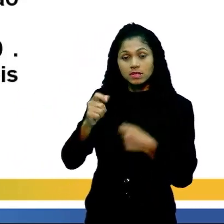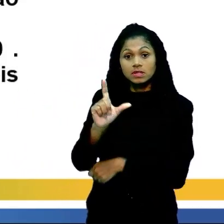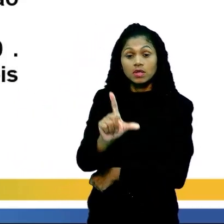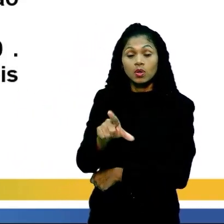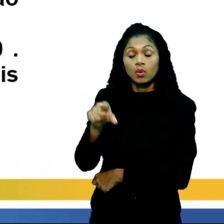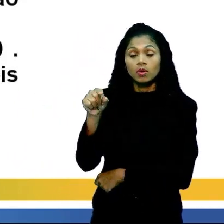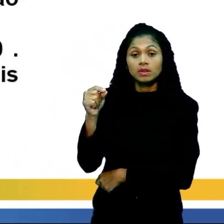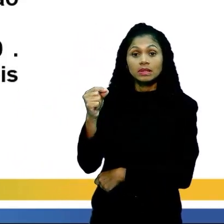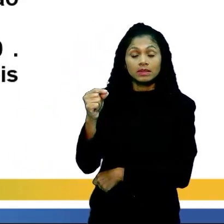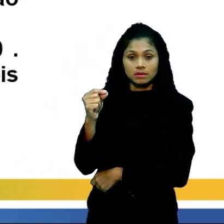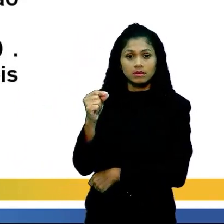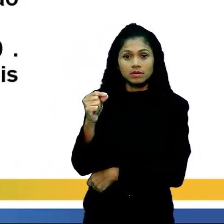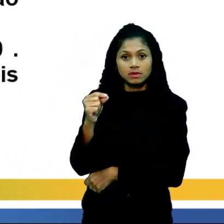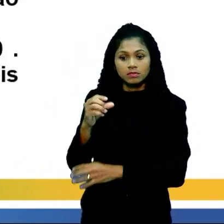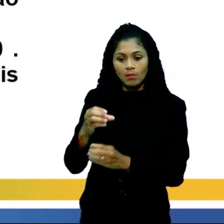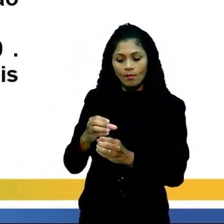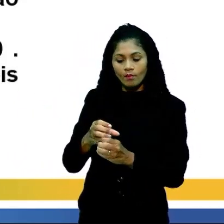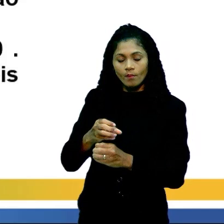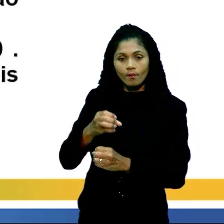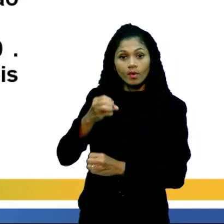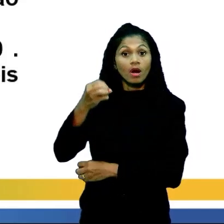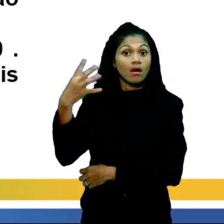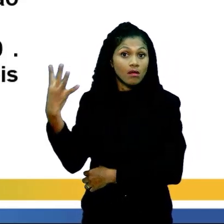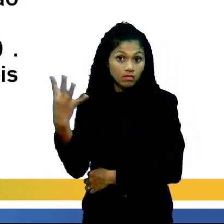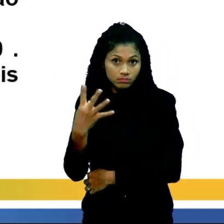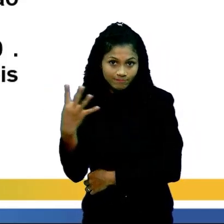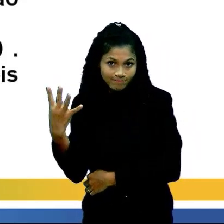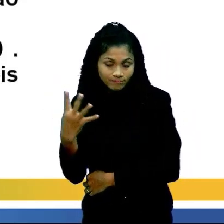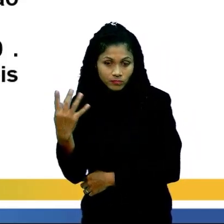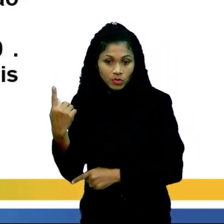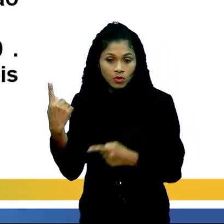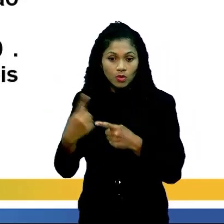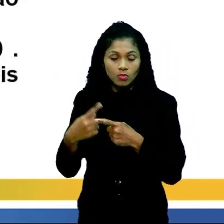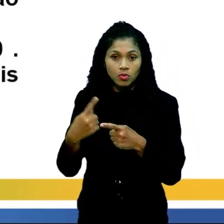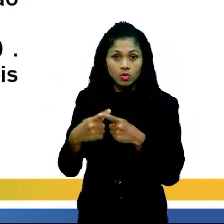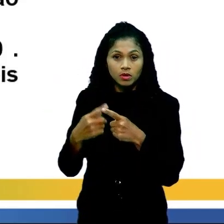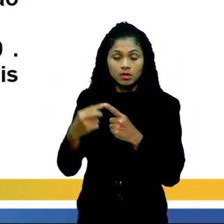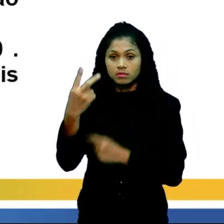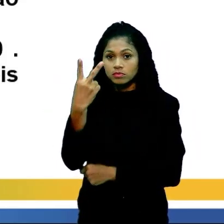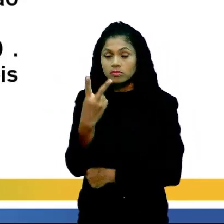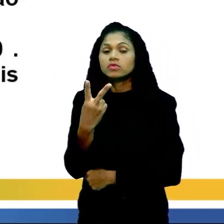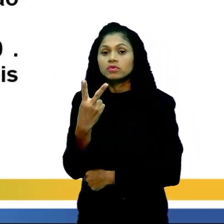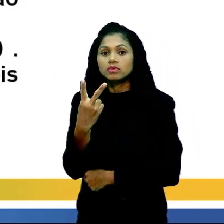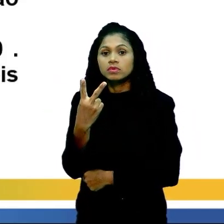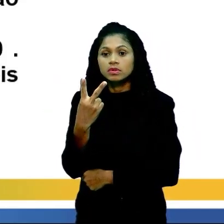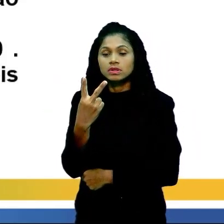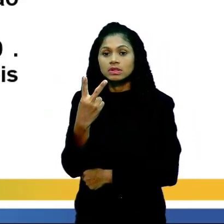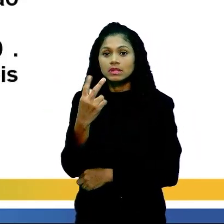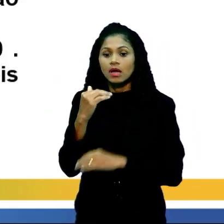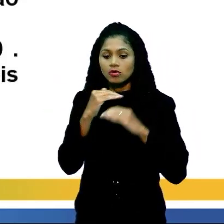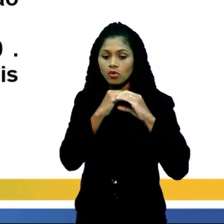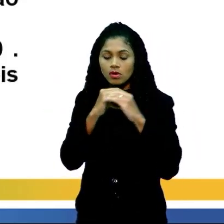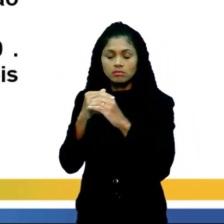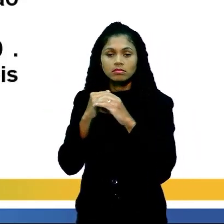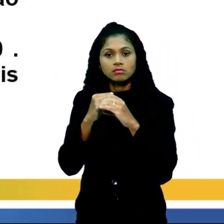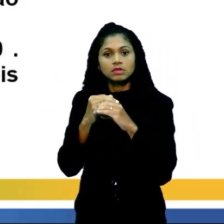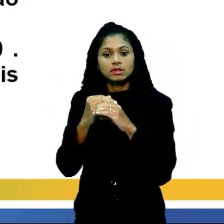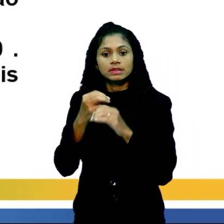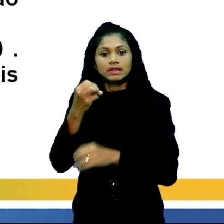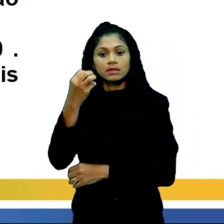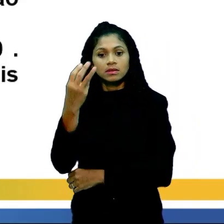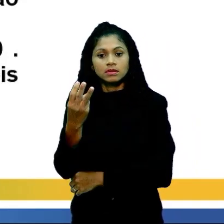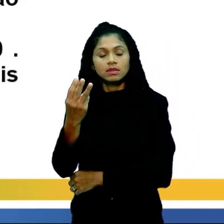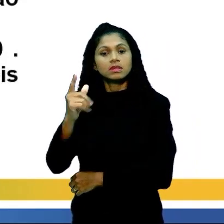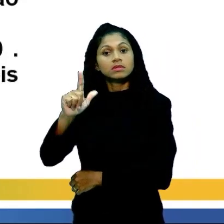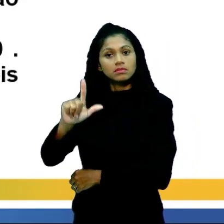pois 2 delas seriam equivalentes a 3 litros. Portanto, aí a nossa